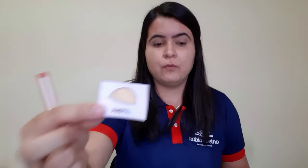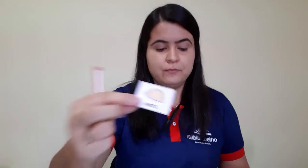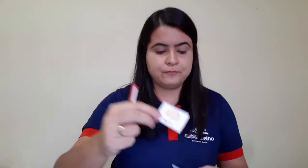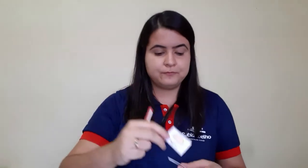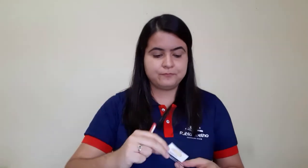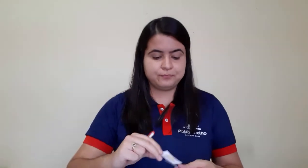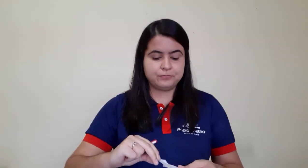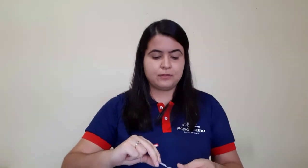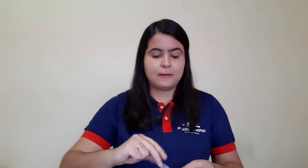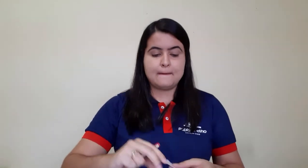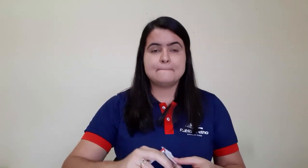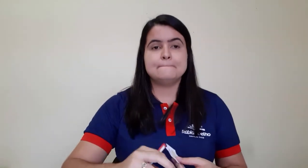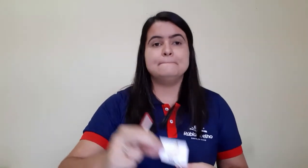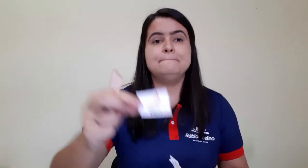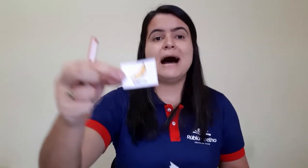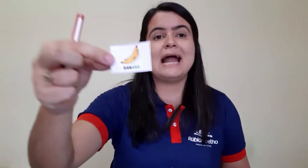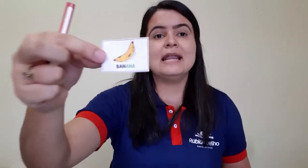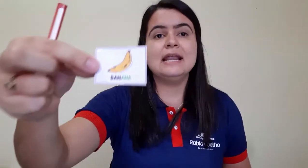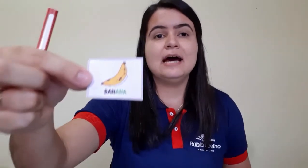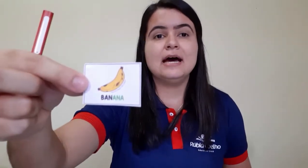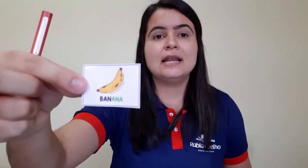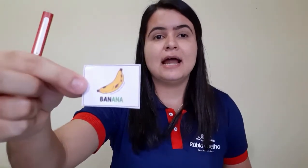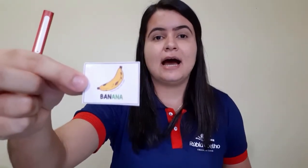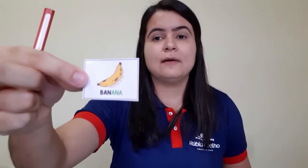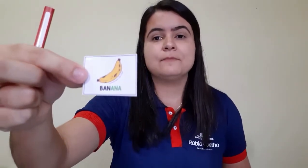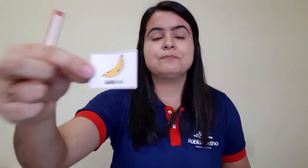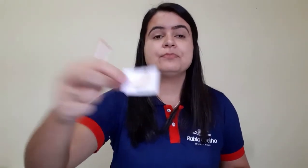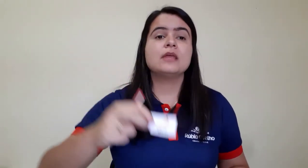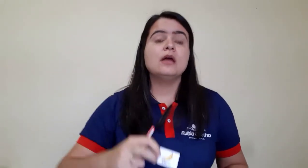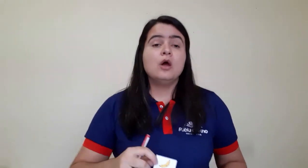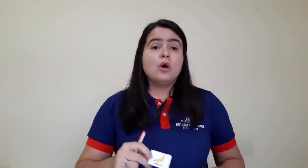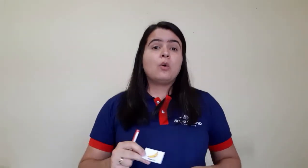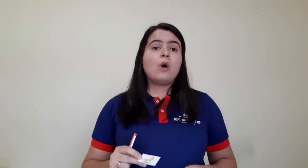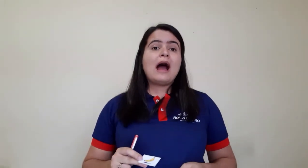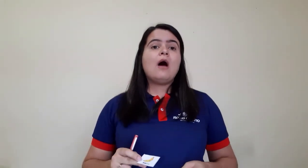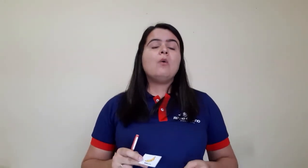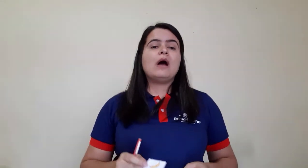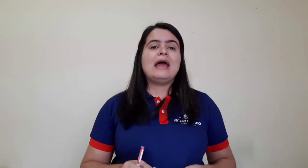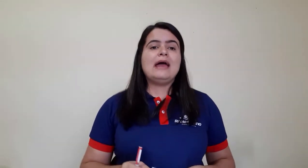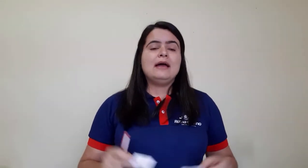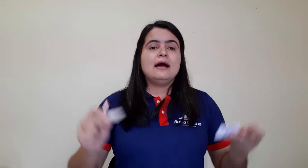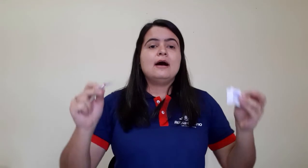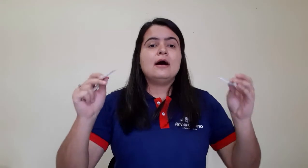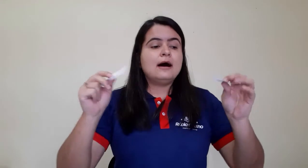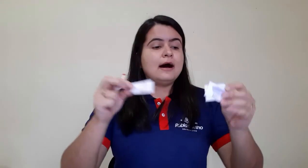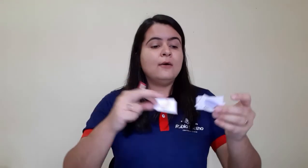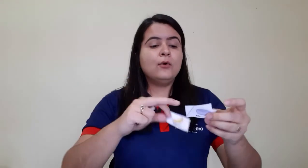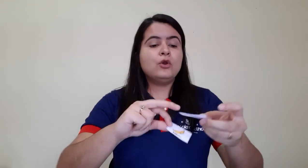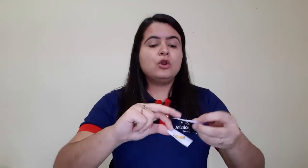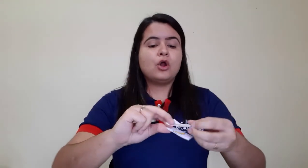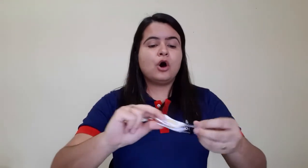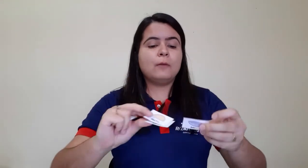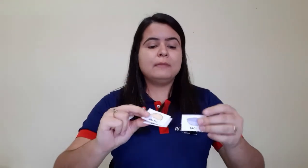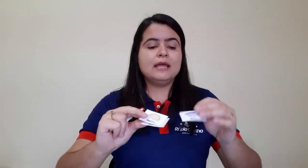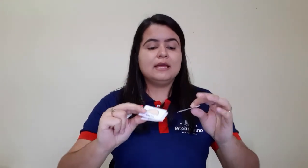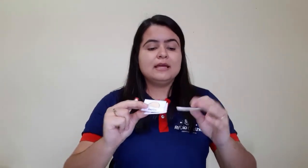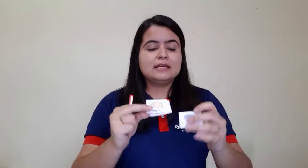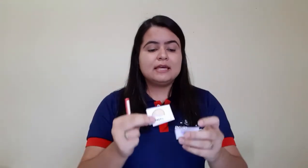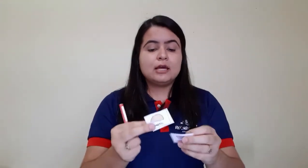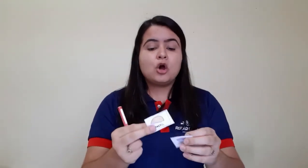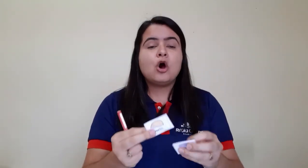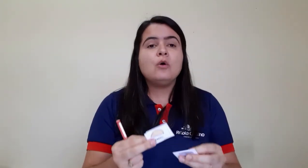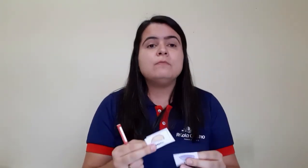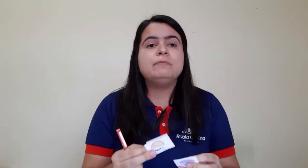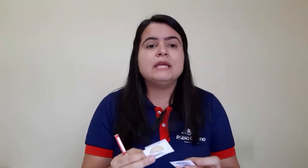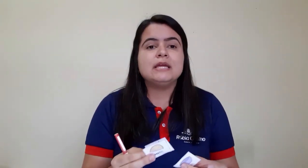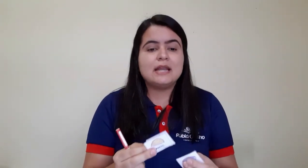pastel, banana. Qual é nome